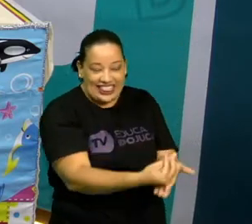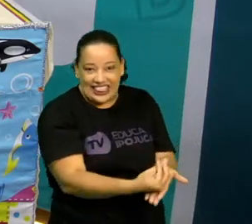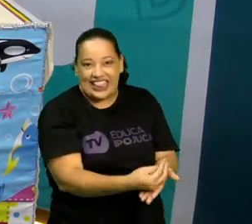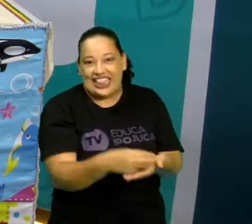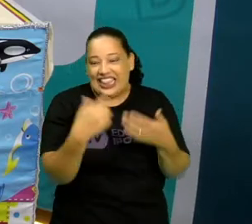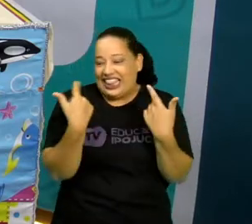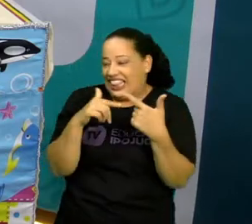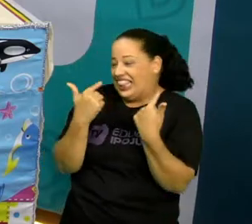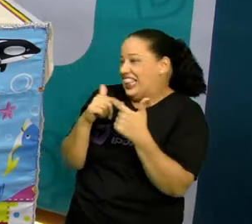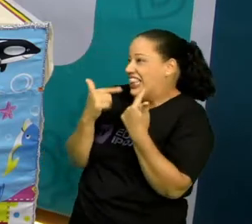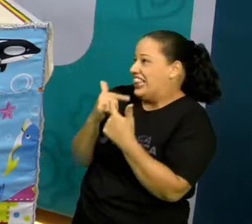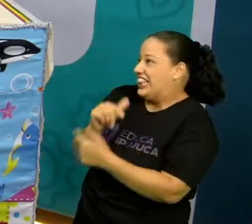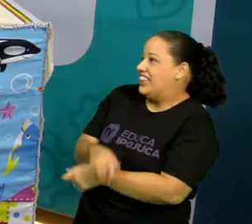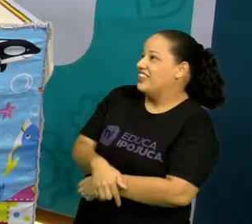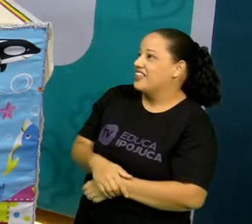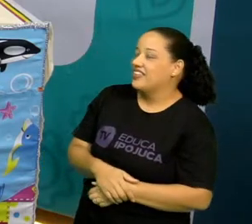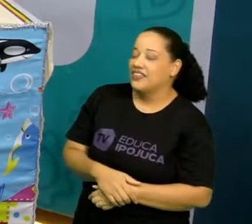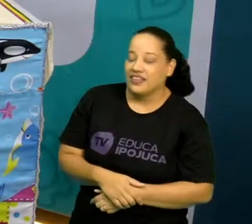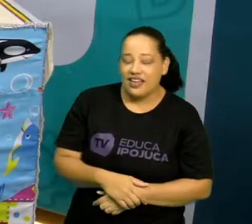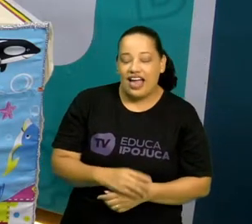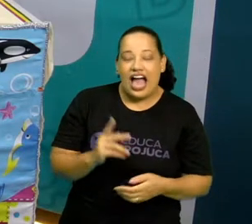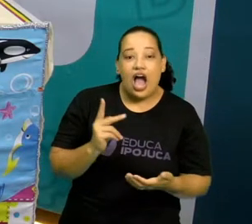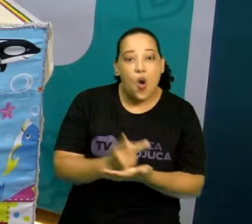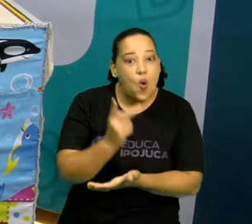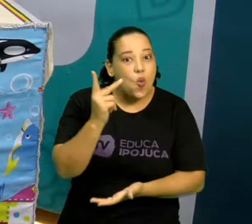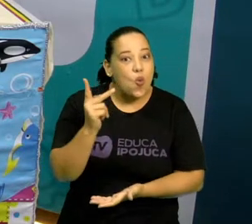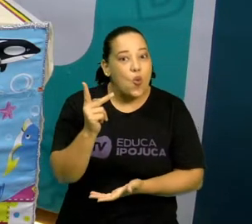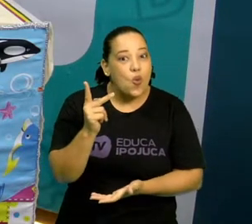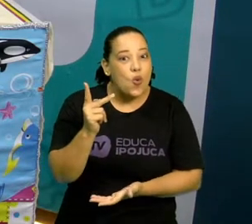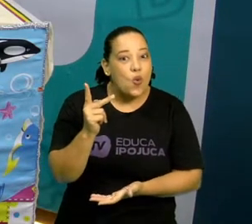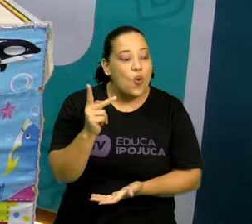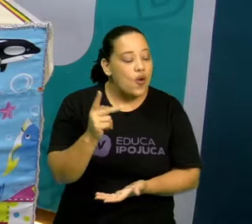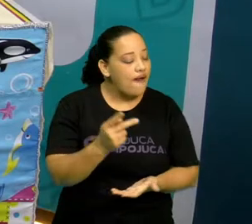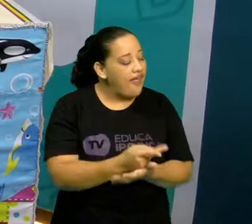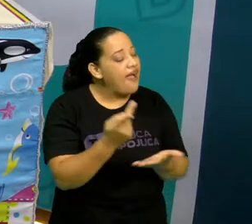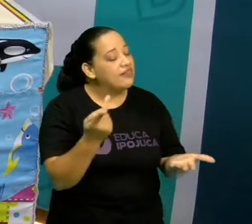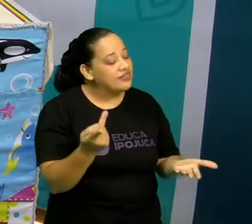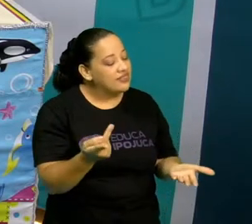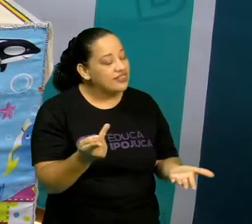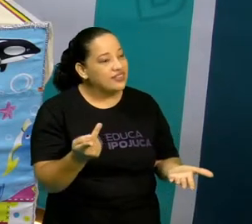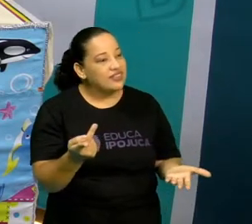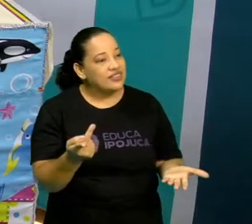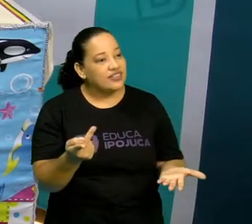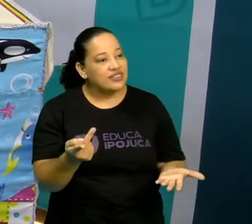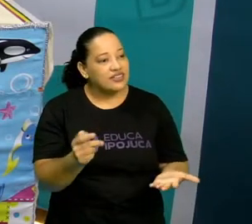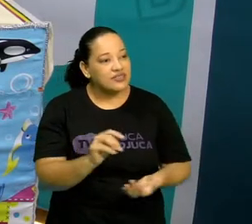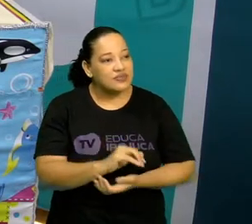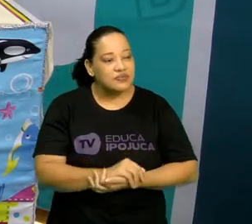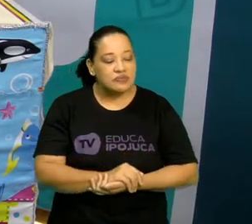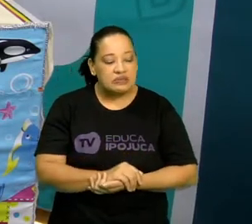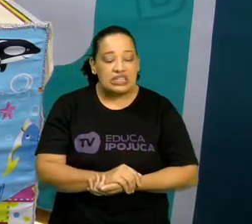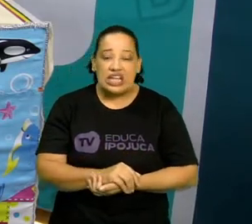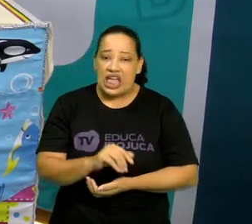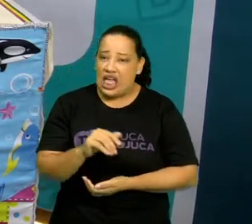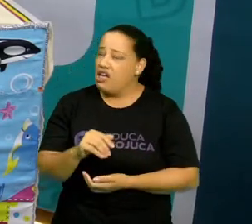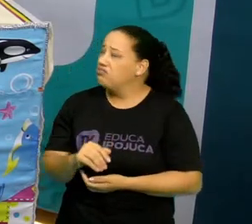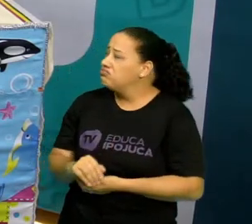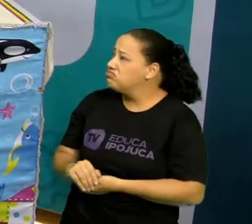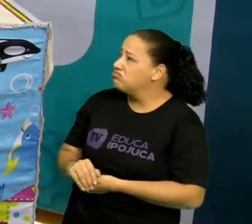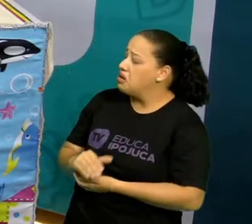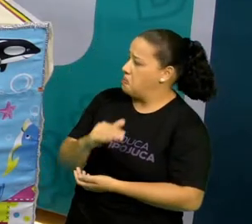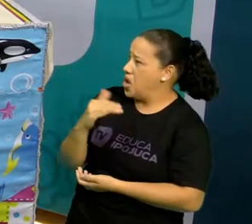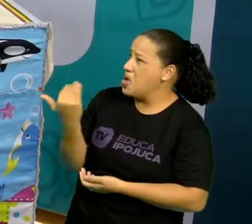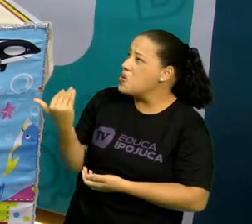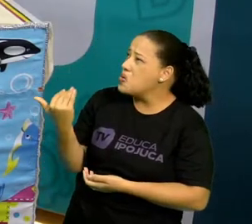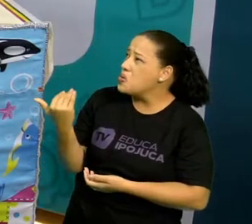E o que aconteceu com ele? Ele... E aí? Ele morreu? Justamente,